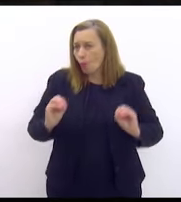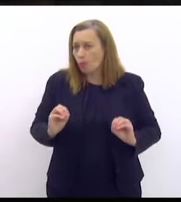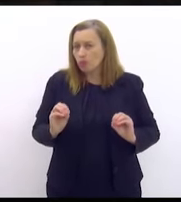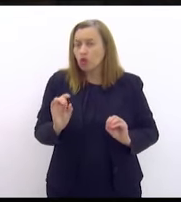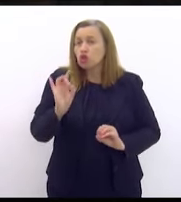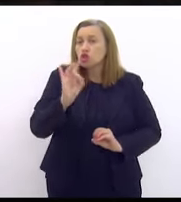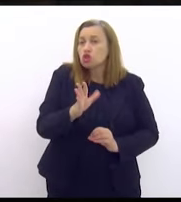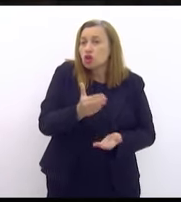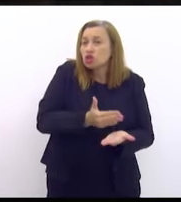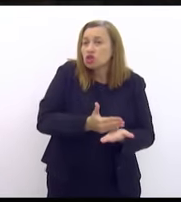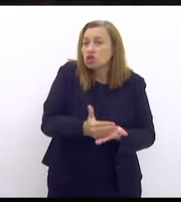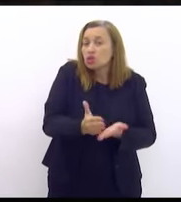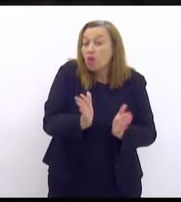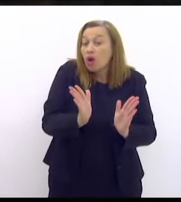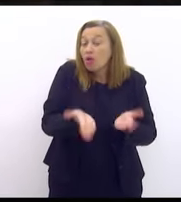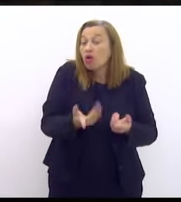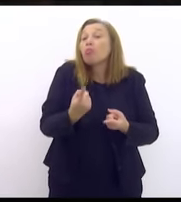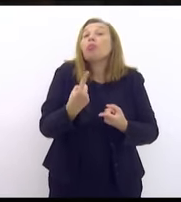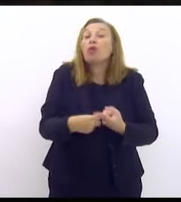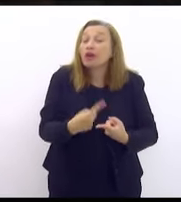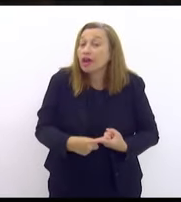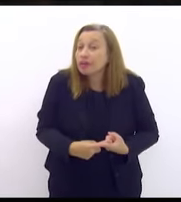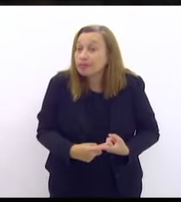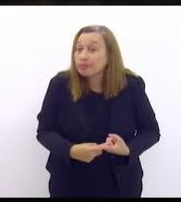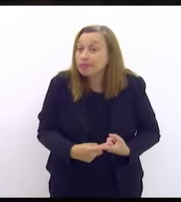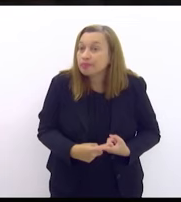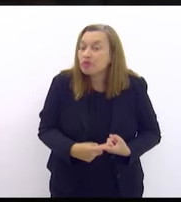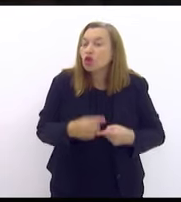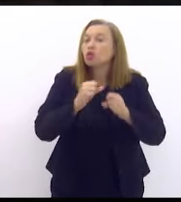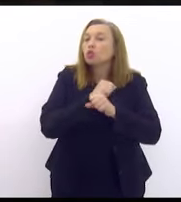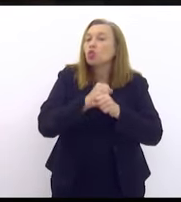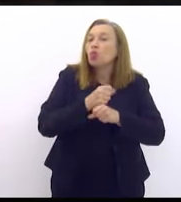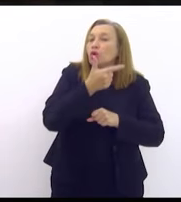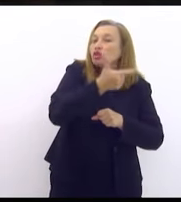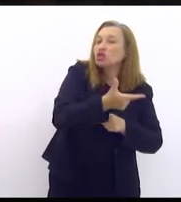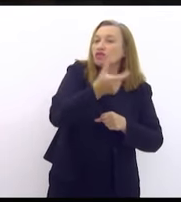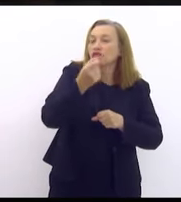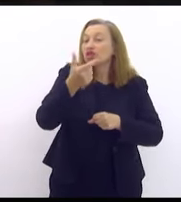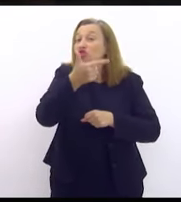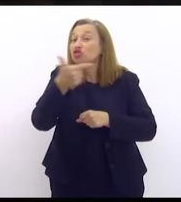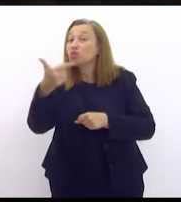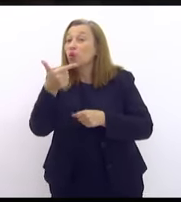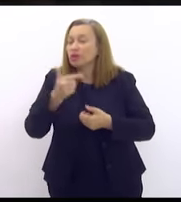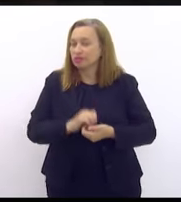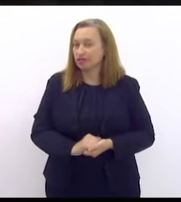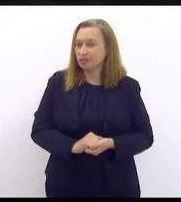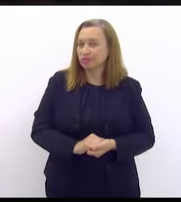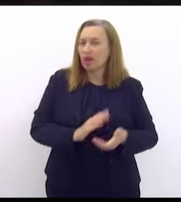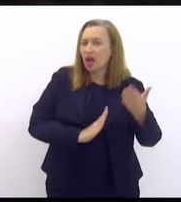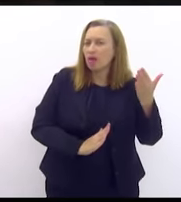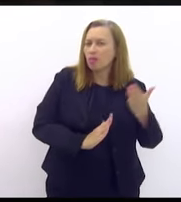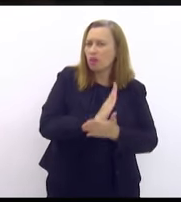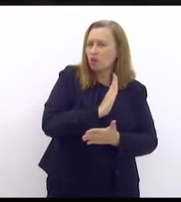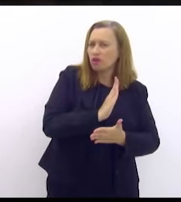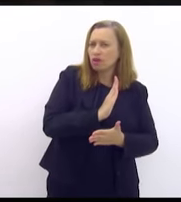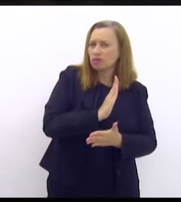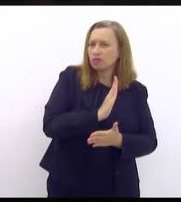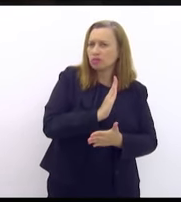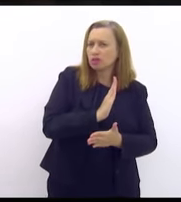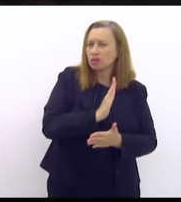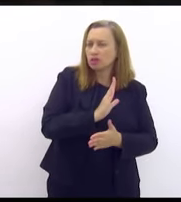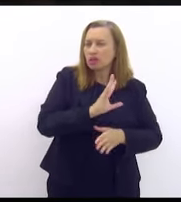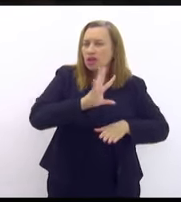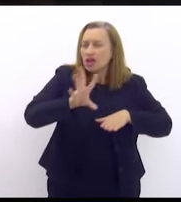a existir por quê? Porque no ano de 22, nós aprovamos a